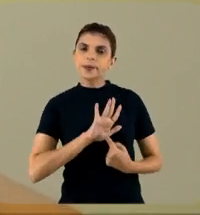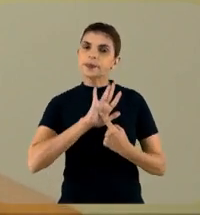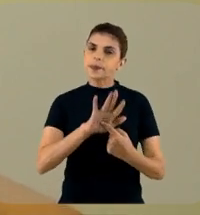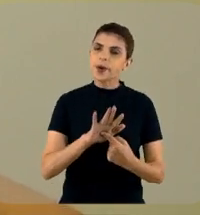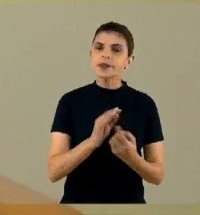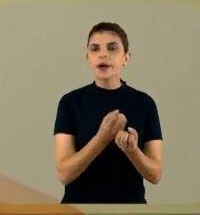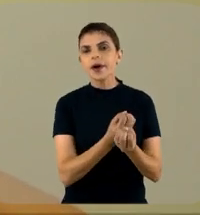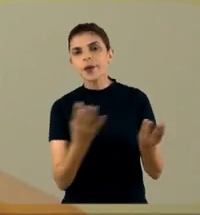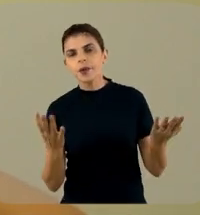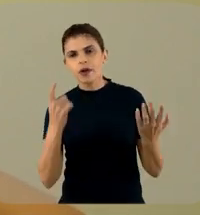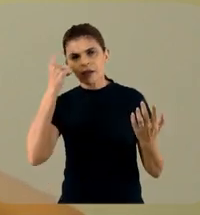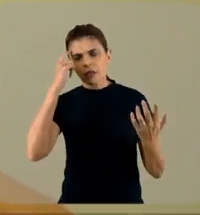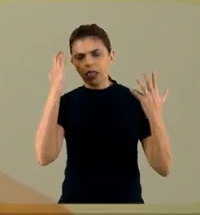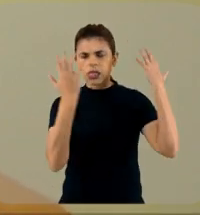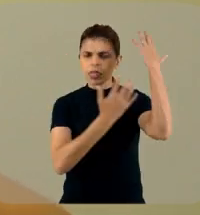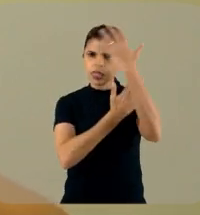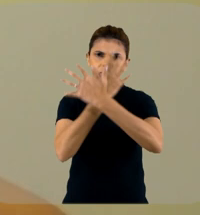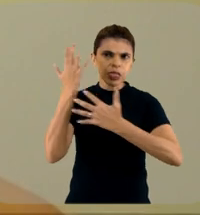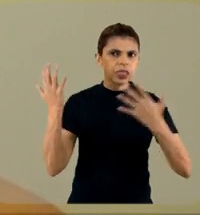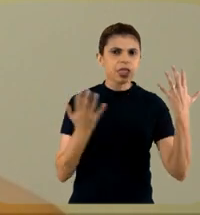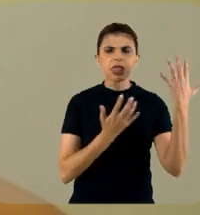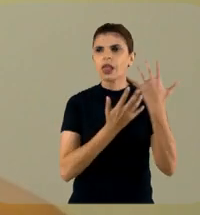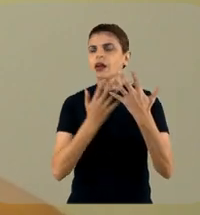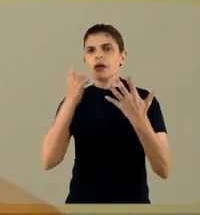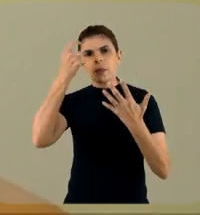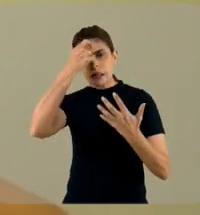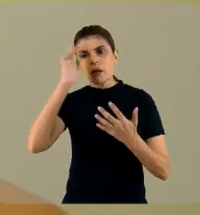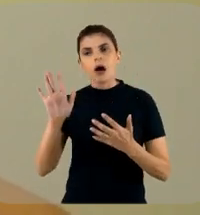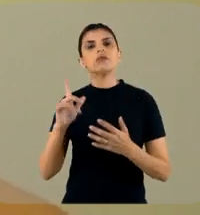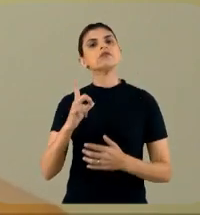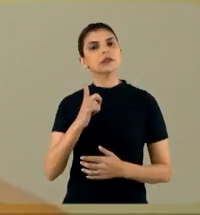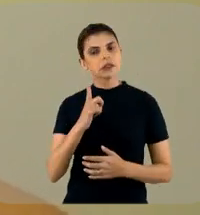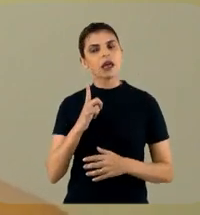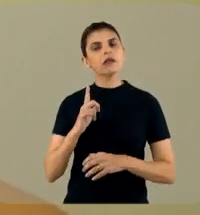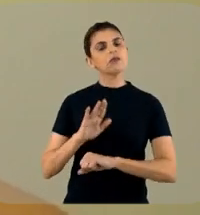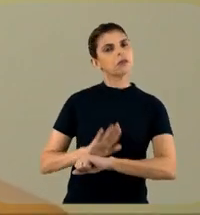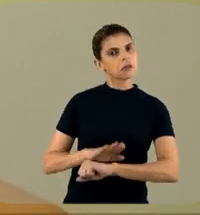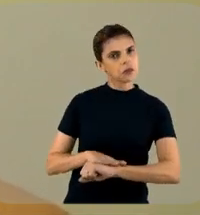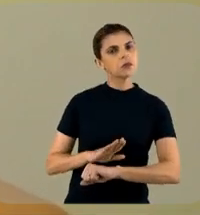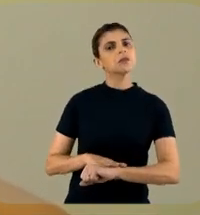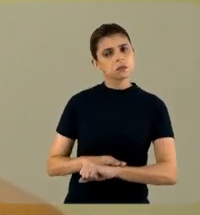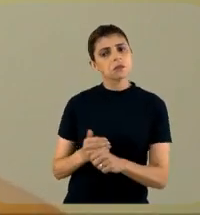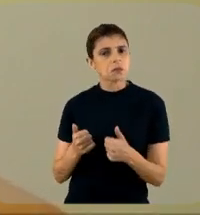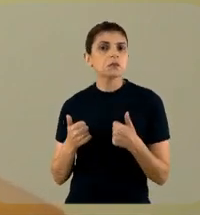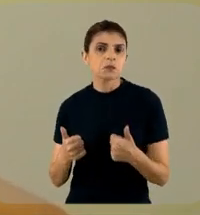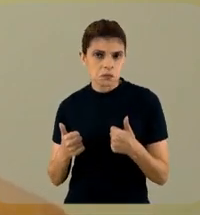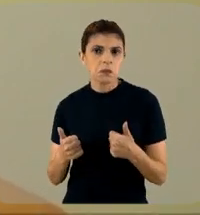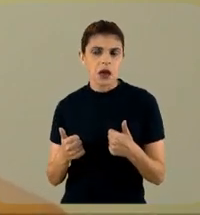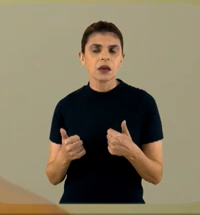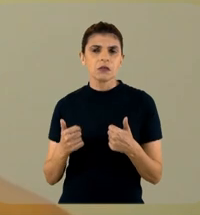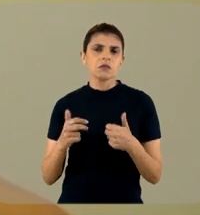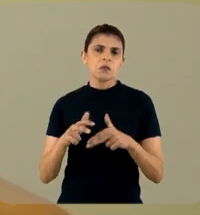apresentassem algum alguns quadros de confusão mental por exemplo até mesmo choque Mas eles são encontrados num estado bem